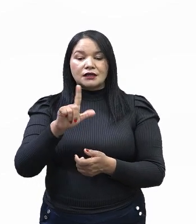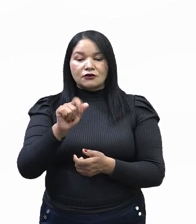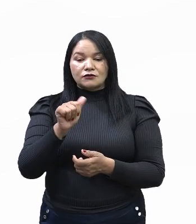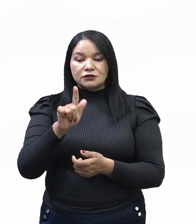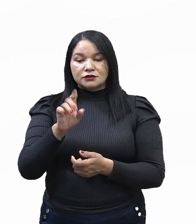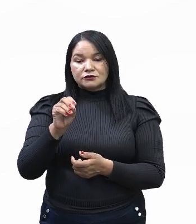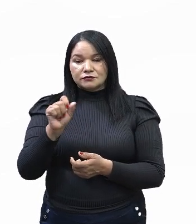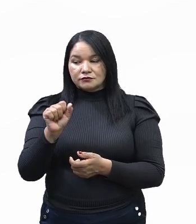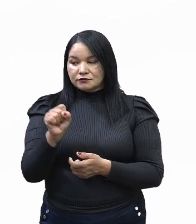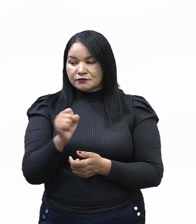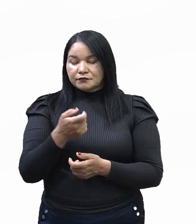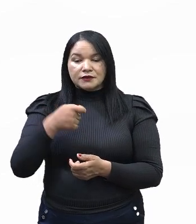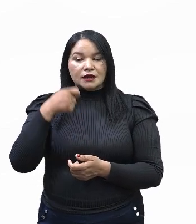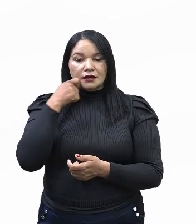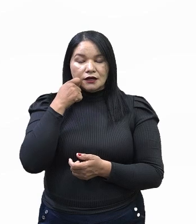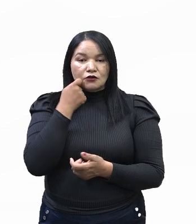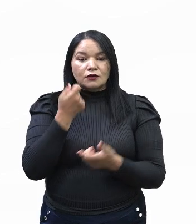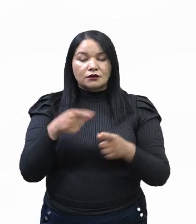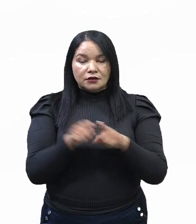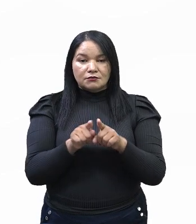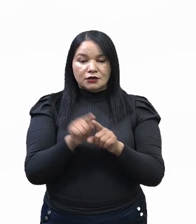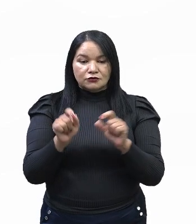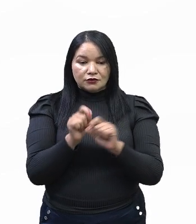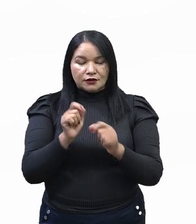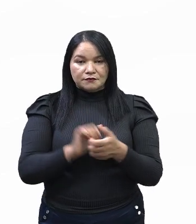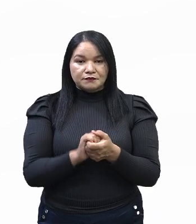setores urbanos e partidos de esquerda.